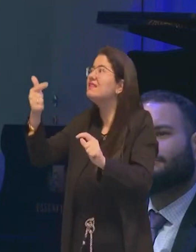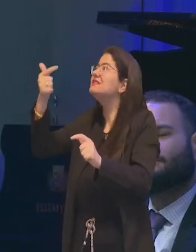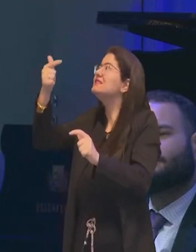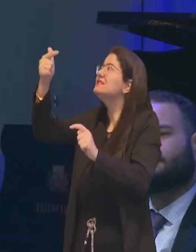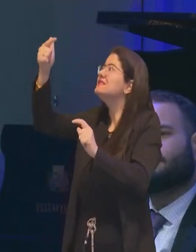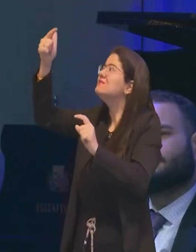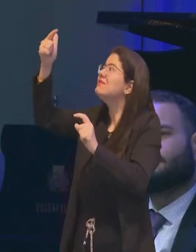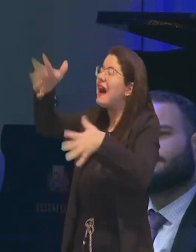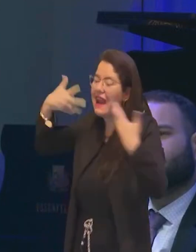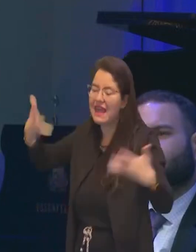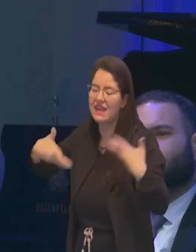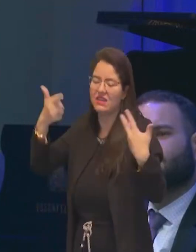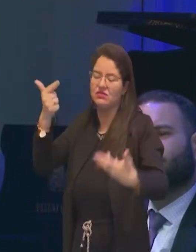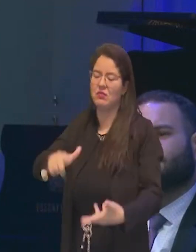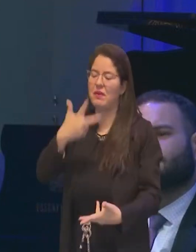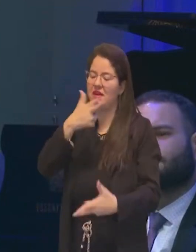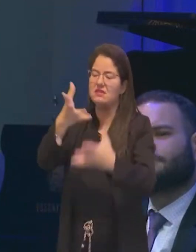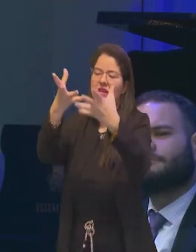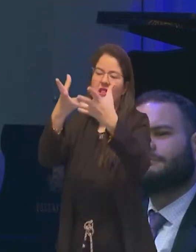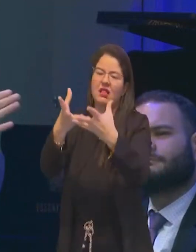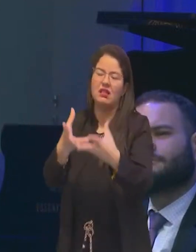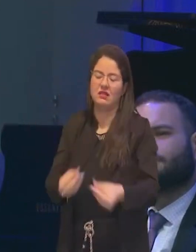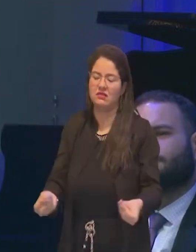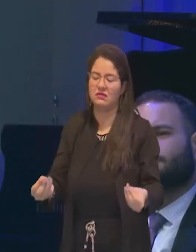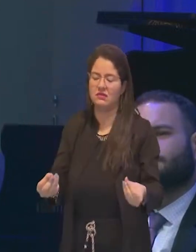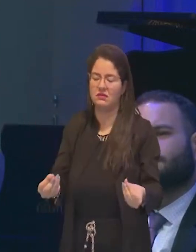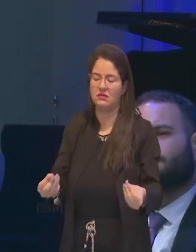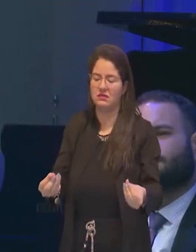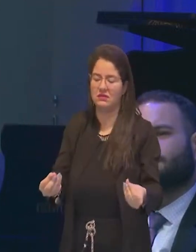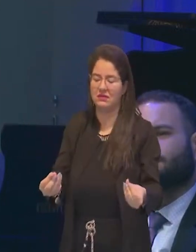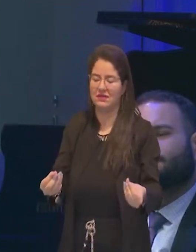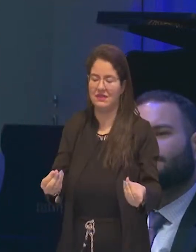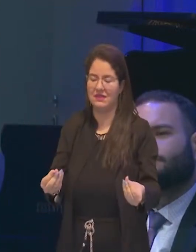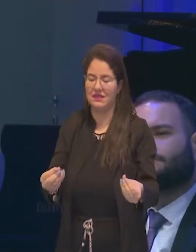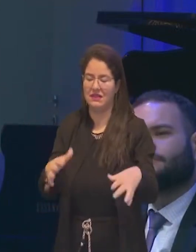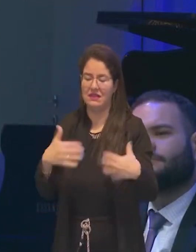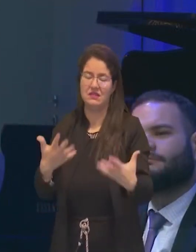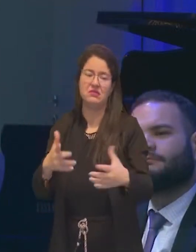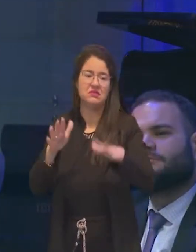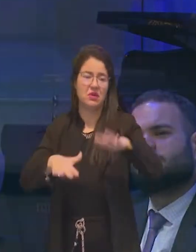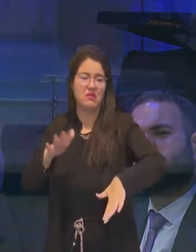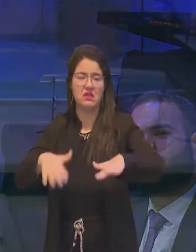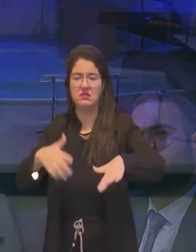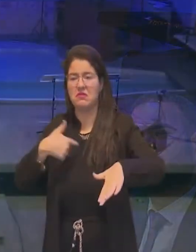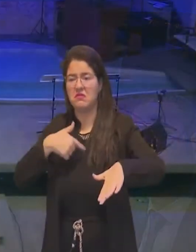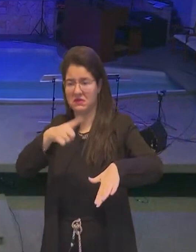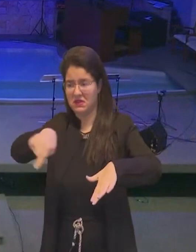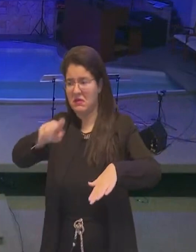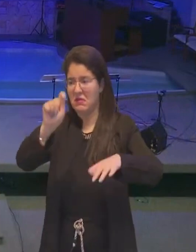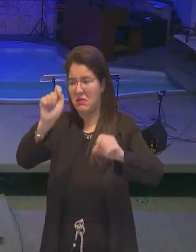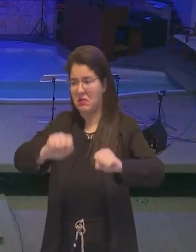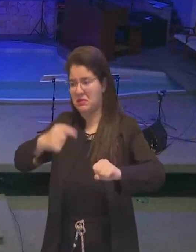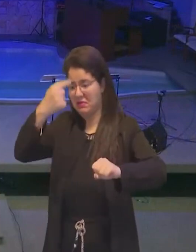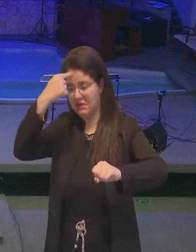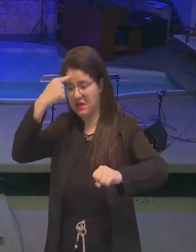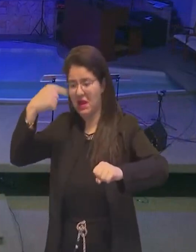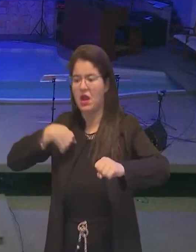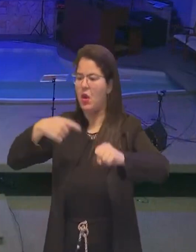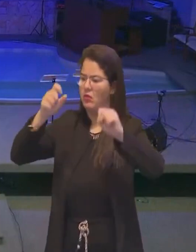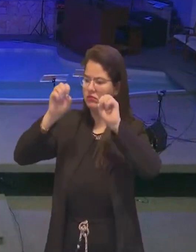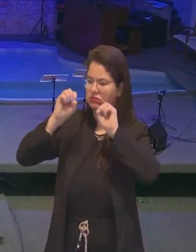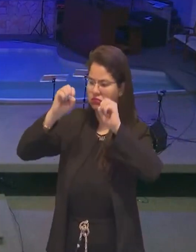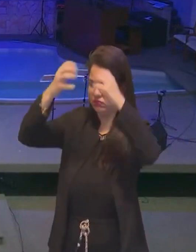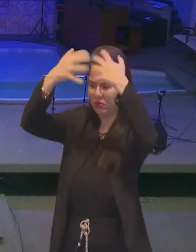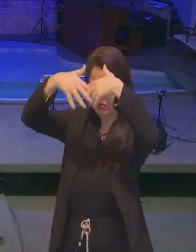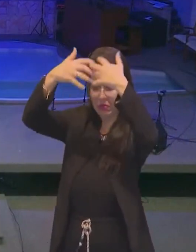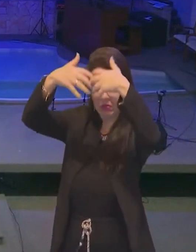essa reflexão com os irmãos apenas para deixar o pastor feliz, talvez, ou apenas cantando